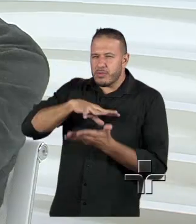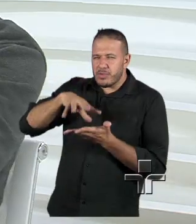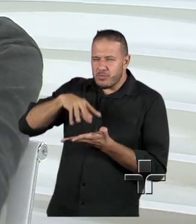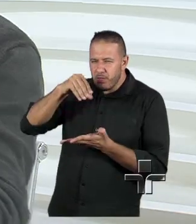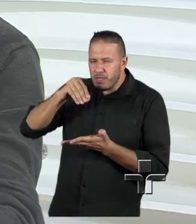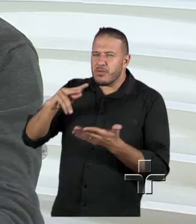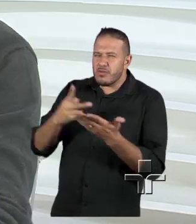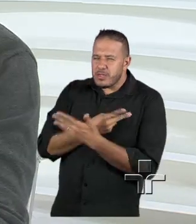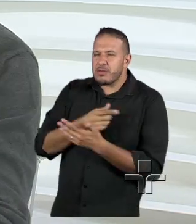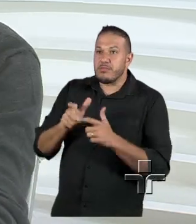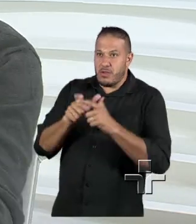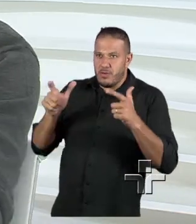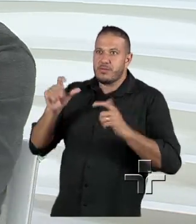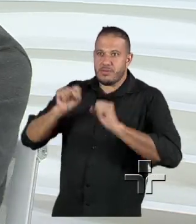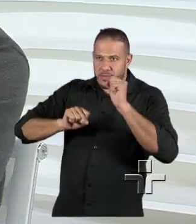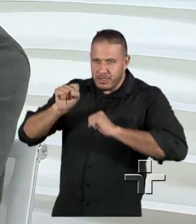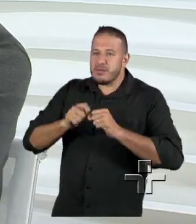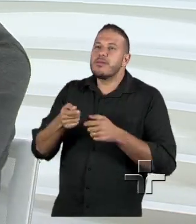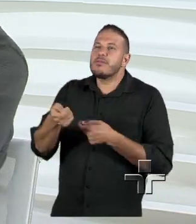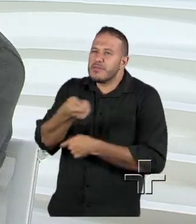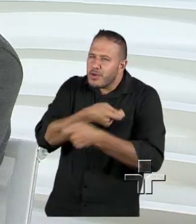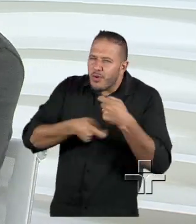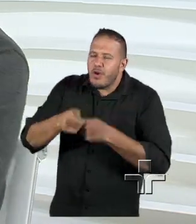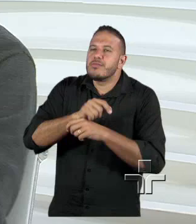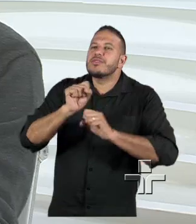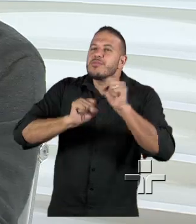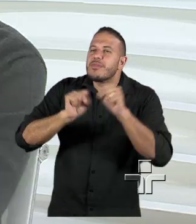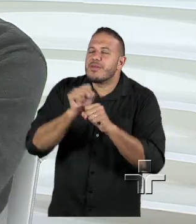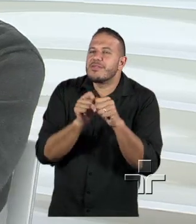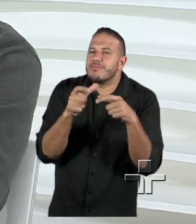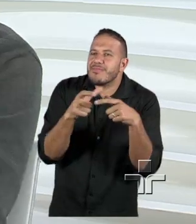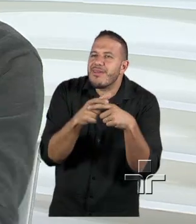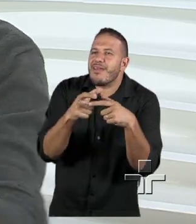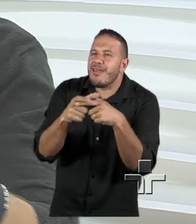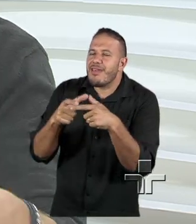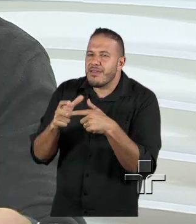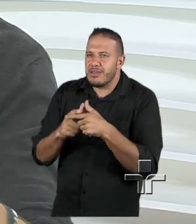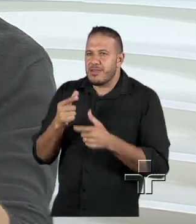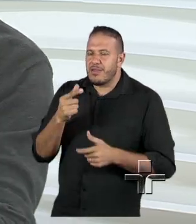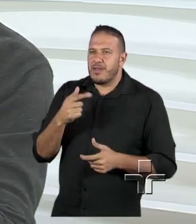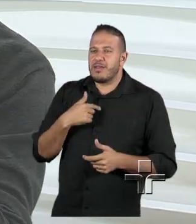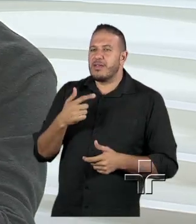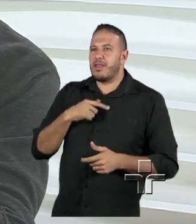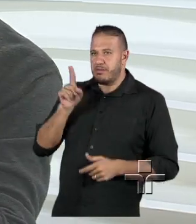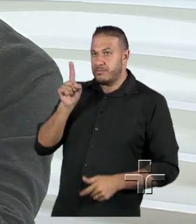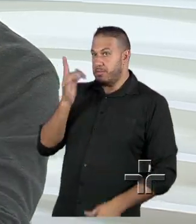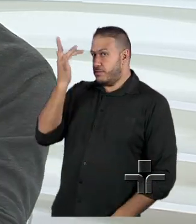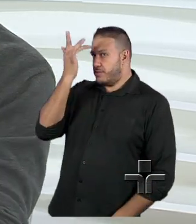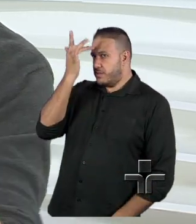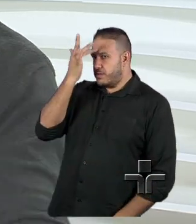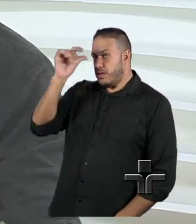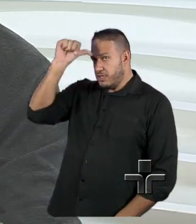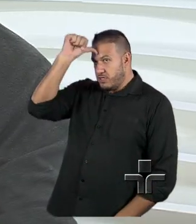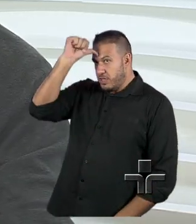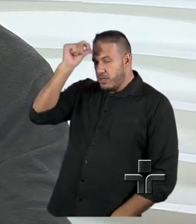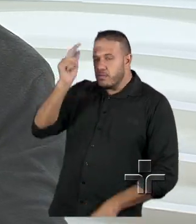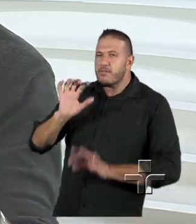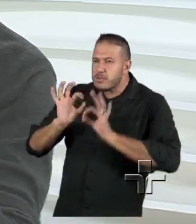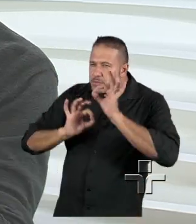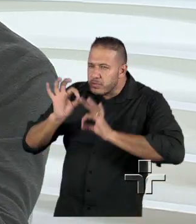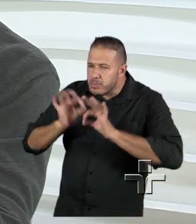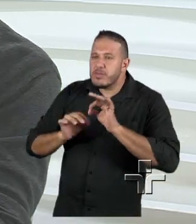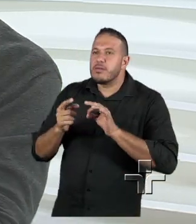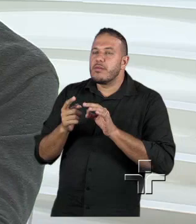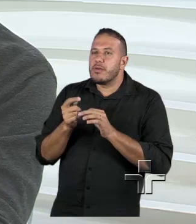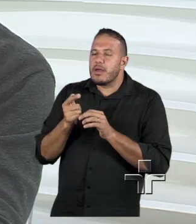maior empresa, porque esse é negócio de empresas pequenas. E um indiano que faz equipamentos, numa palestra, faz equipamentos para as